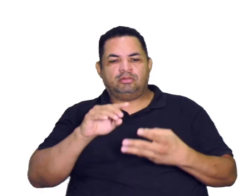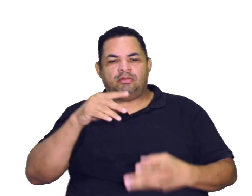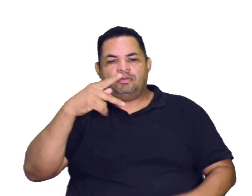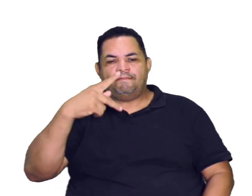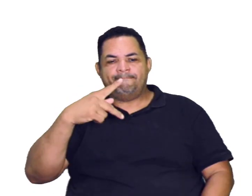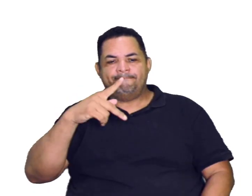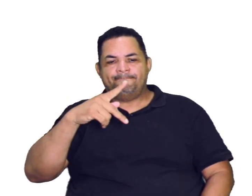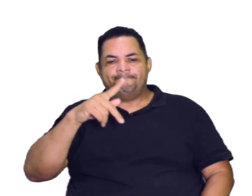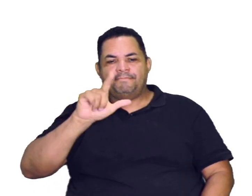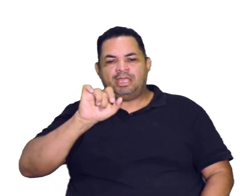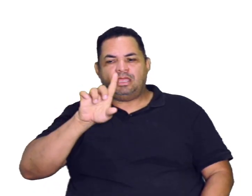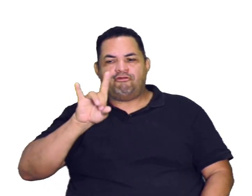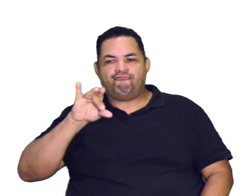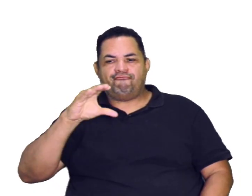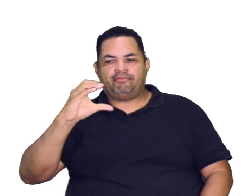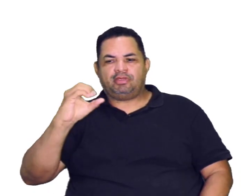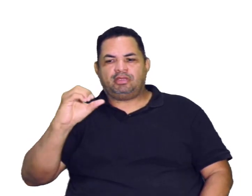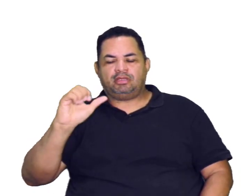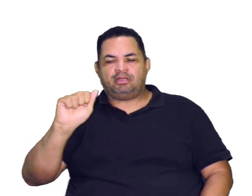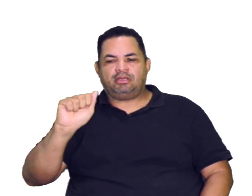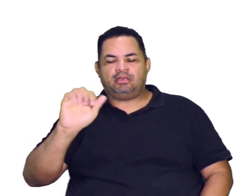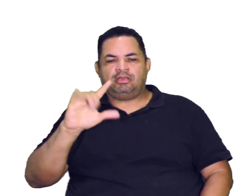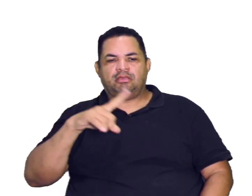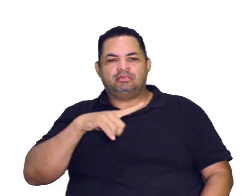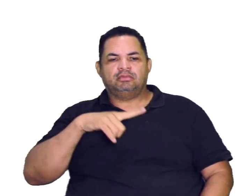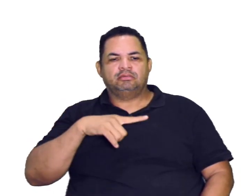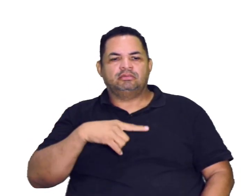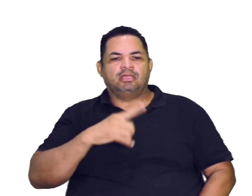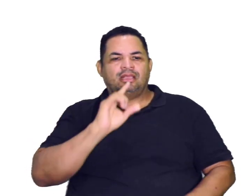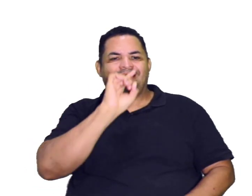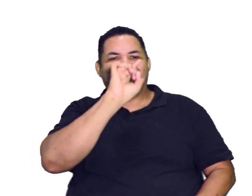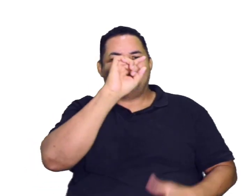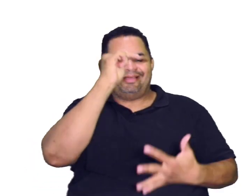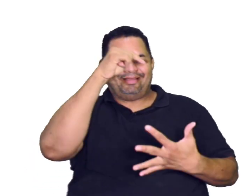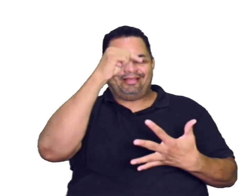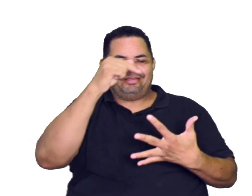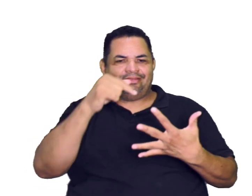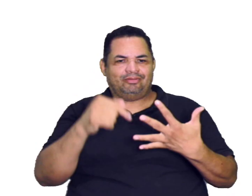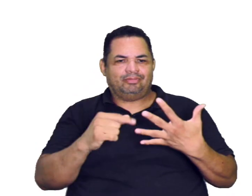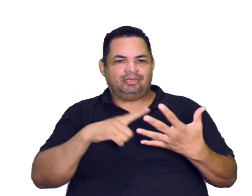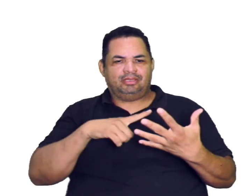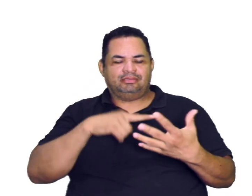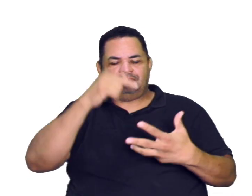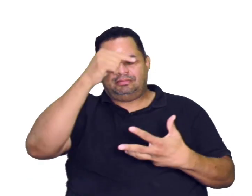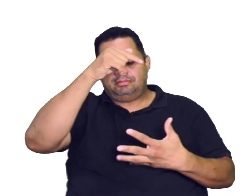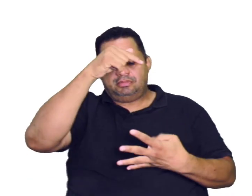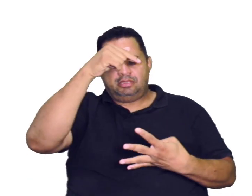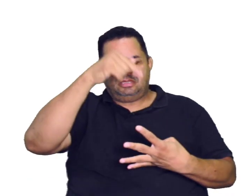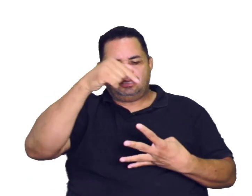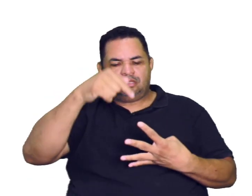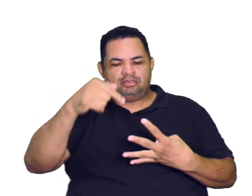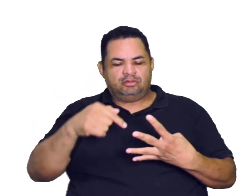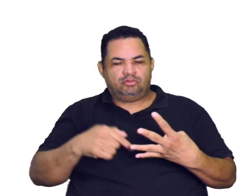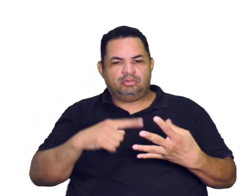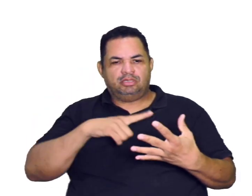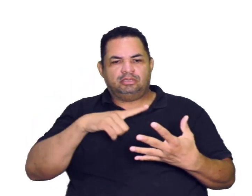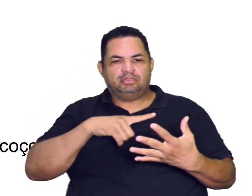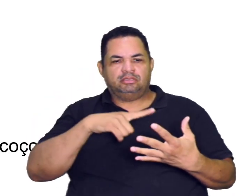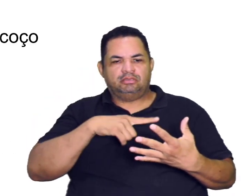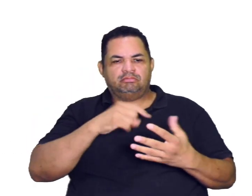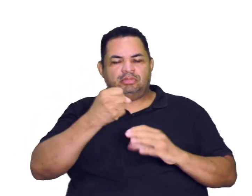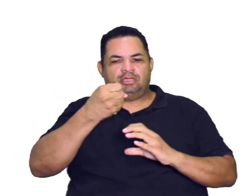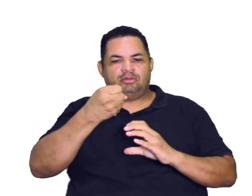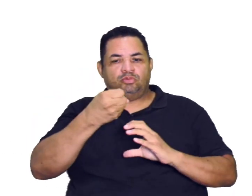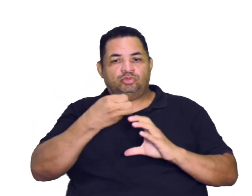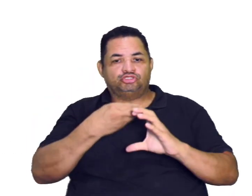aí cada uma dessas tem uma quantidade de vértebras que vai fazer parte de cada uma dessas regiões. Olha só, tome